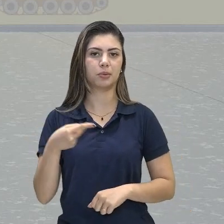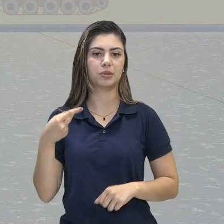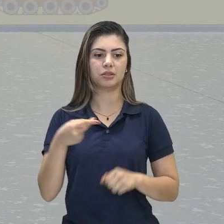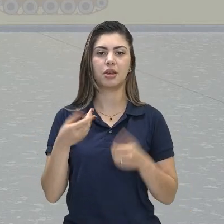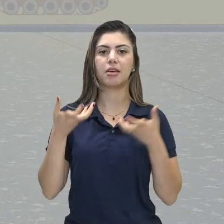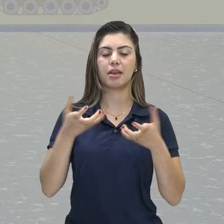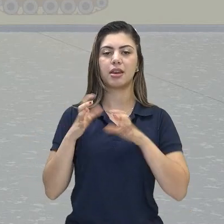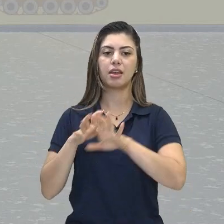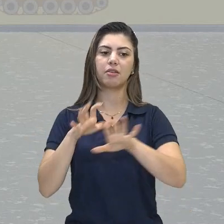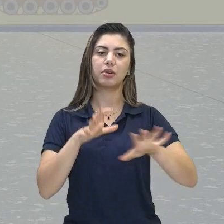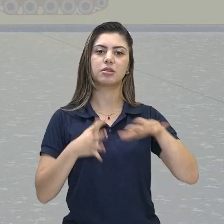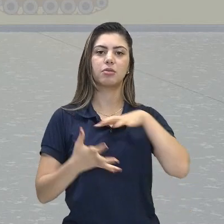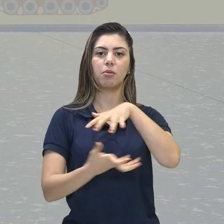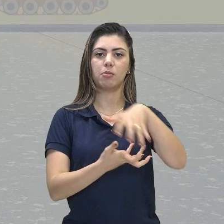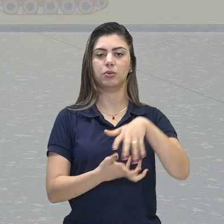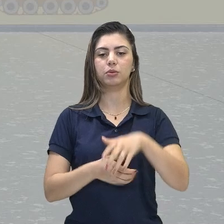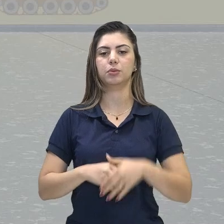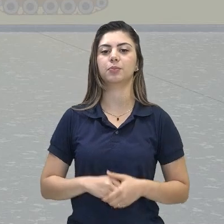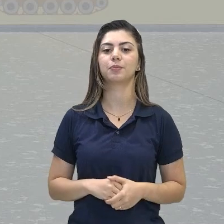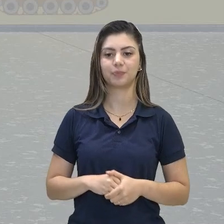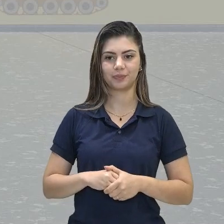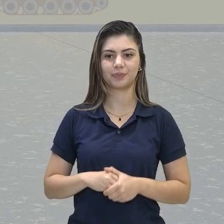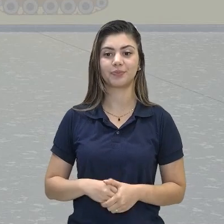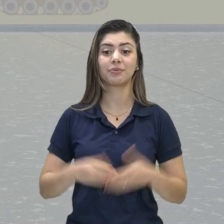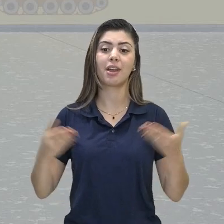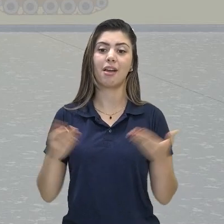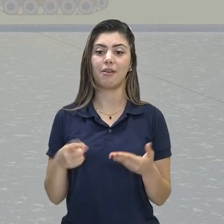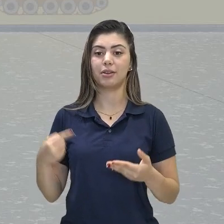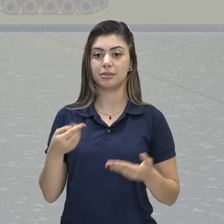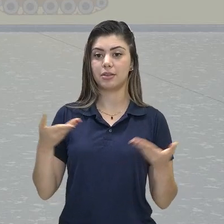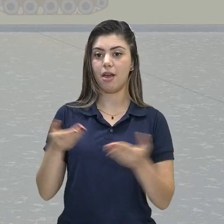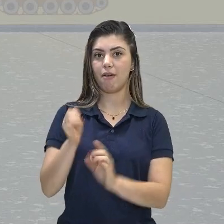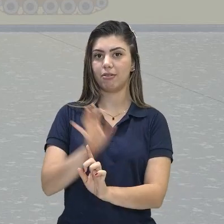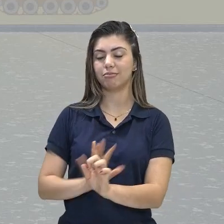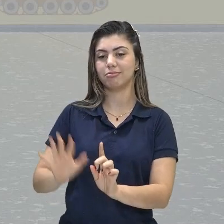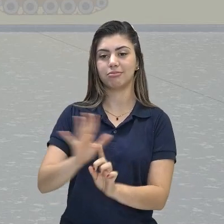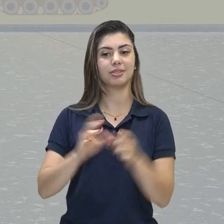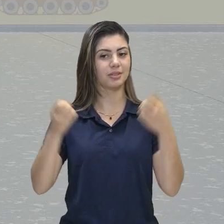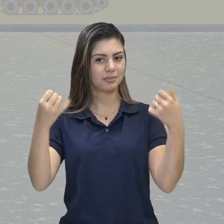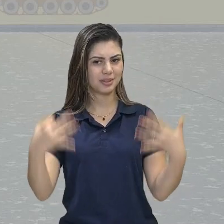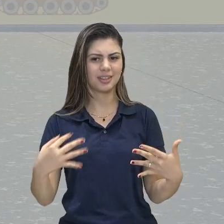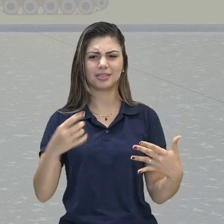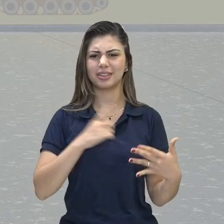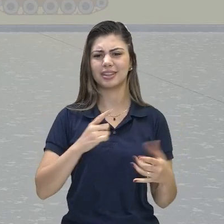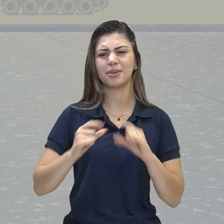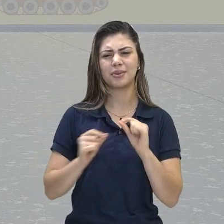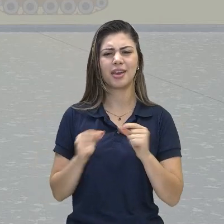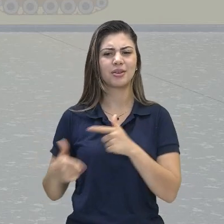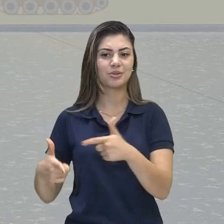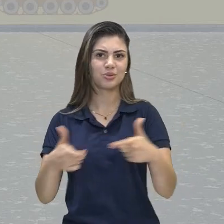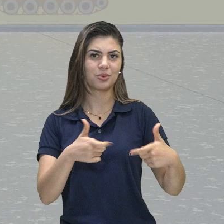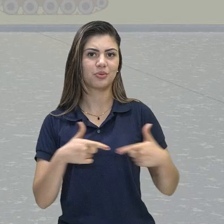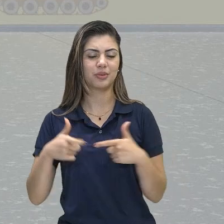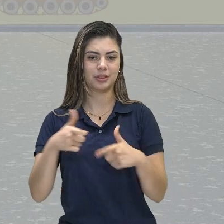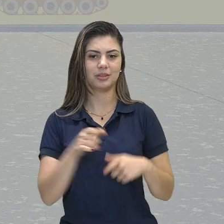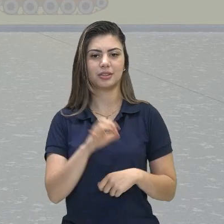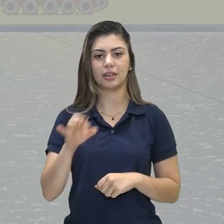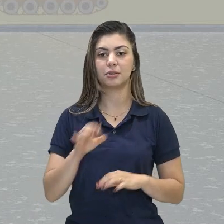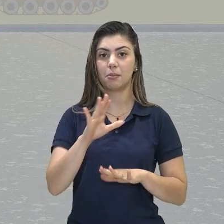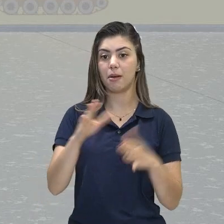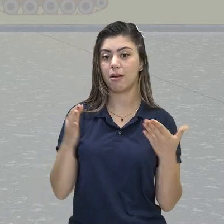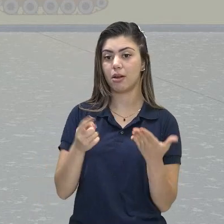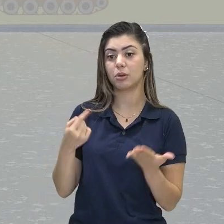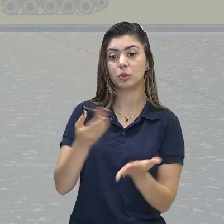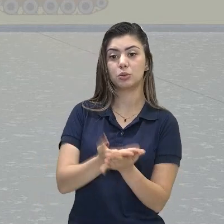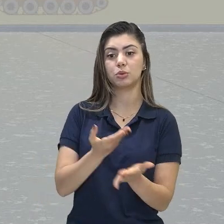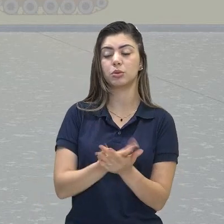no mundo. E agora a gente está aqui, nesse cenário, né, falando desses conflitos na Terra. Vamos agora